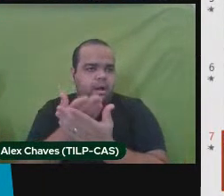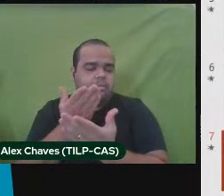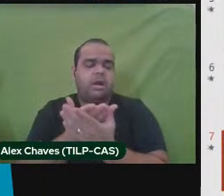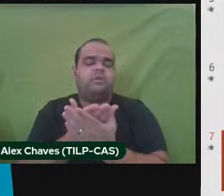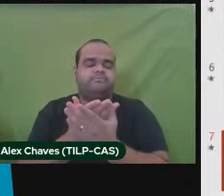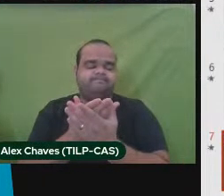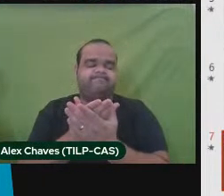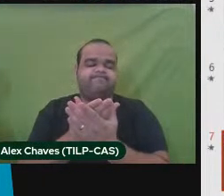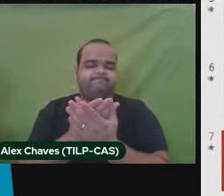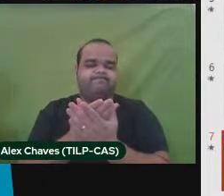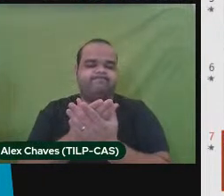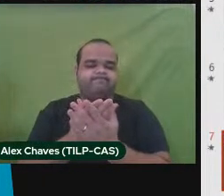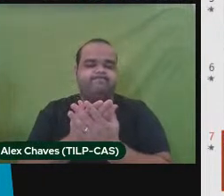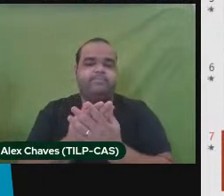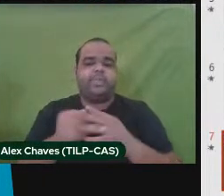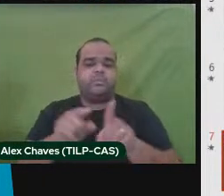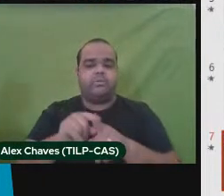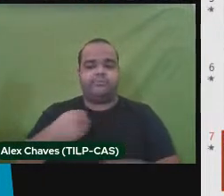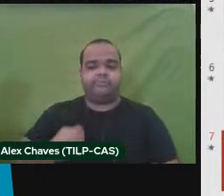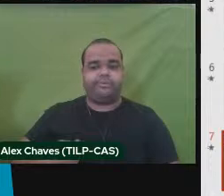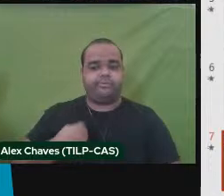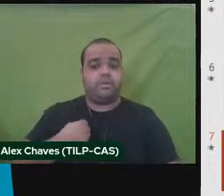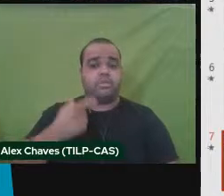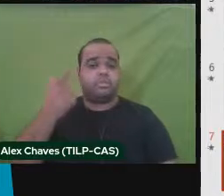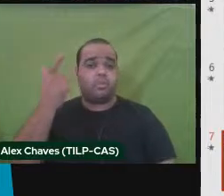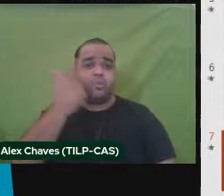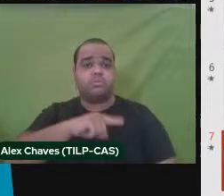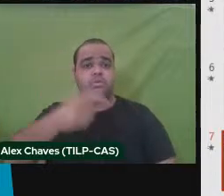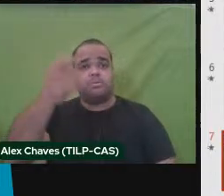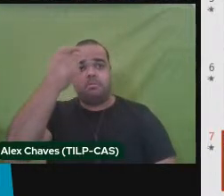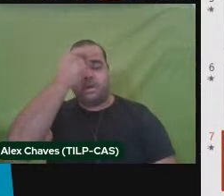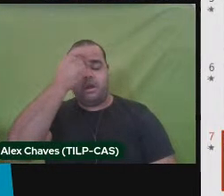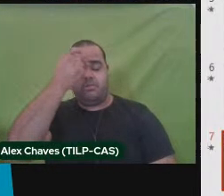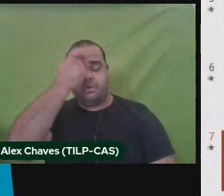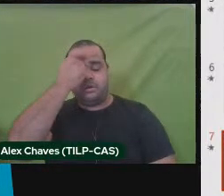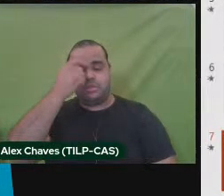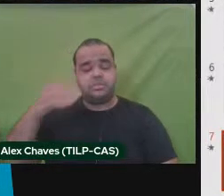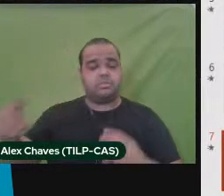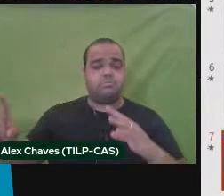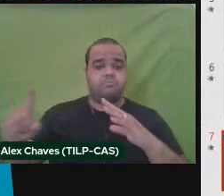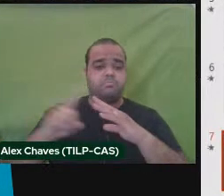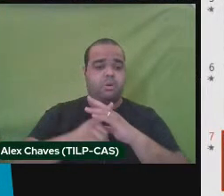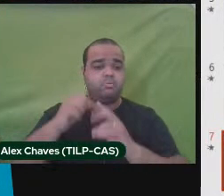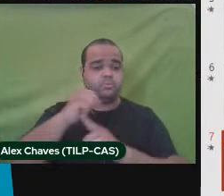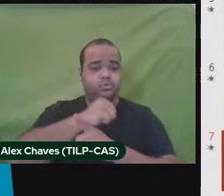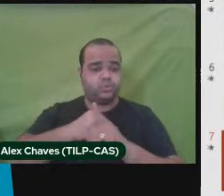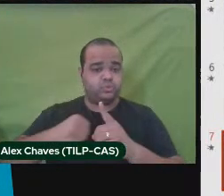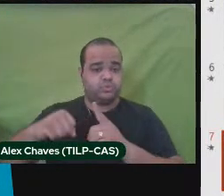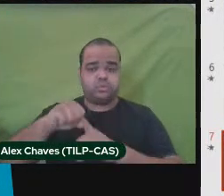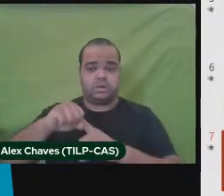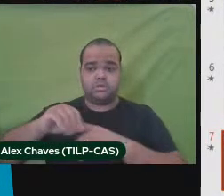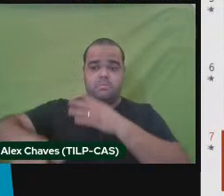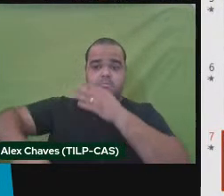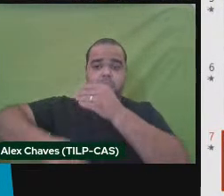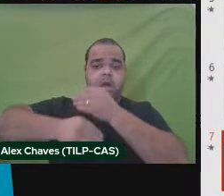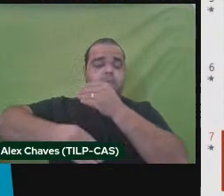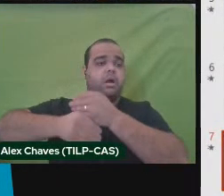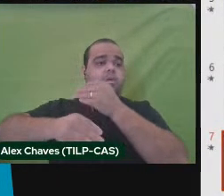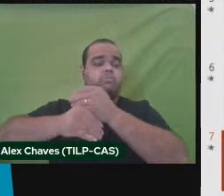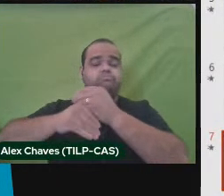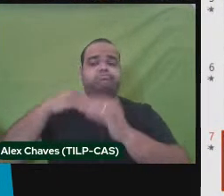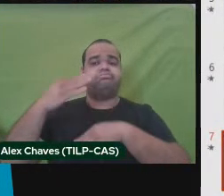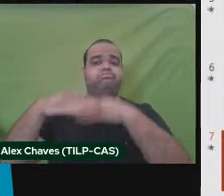e vivemos e temos a consciência de estarmos na sociedade em construção do conhecimento.